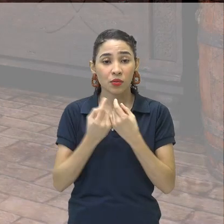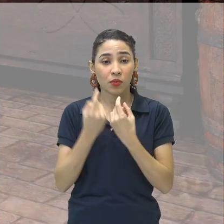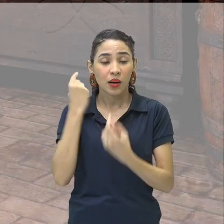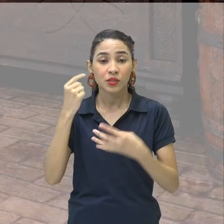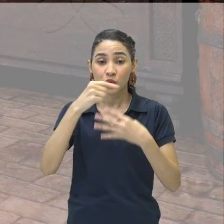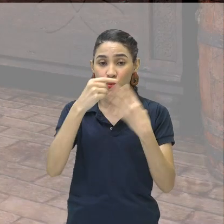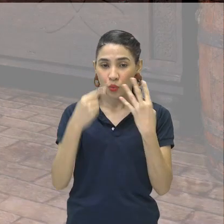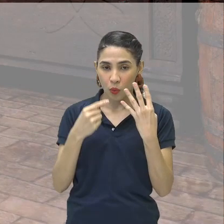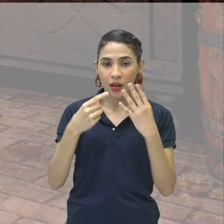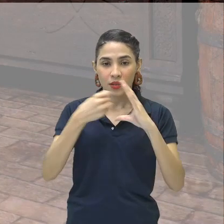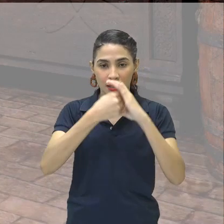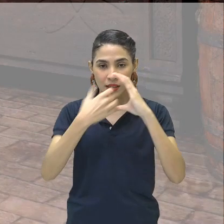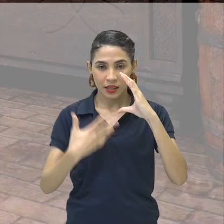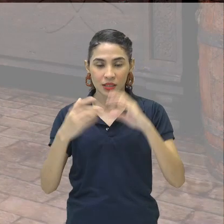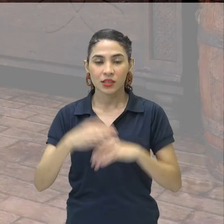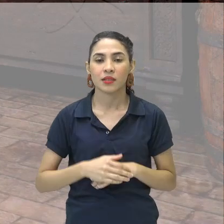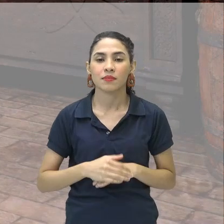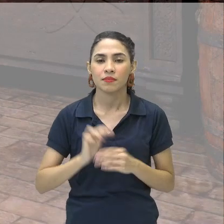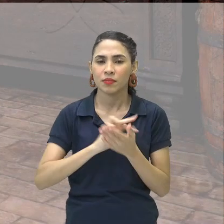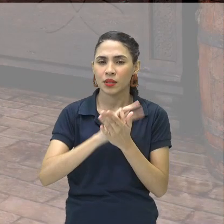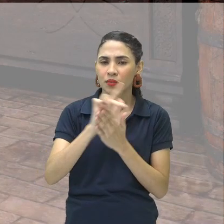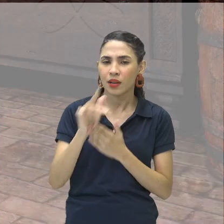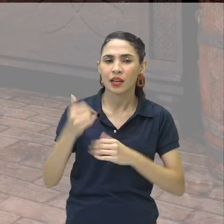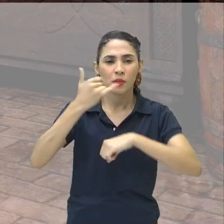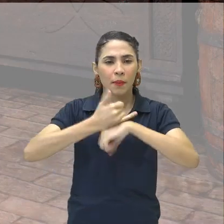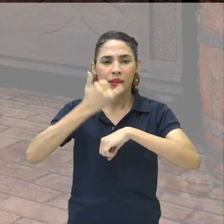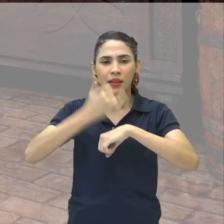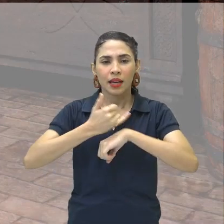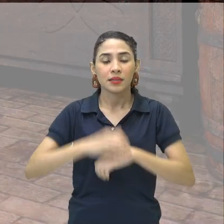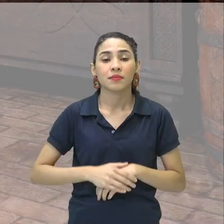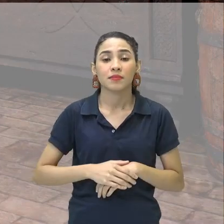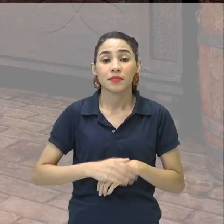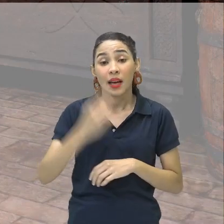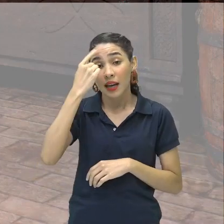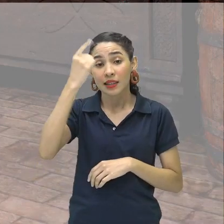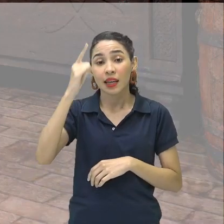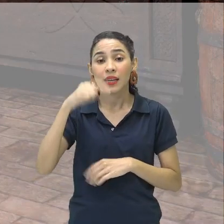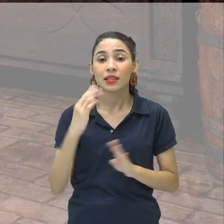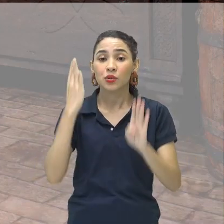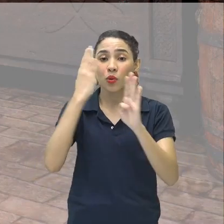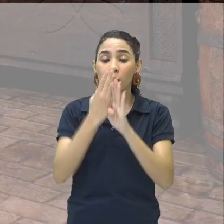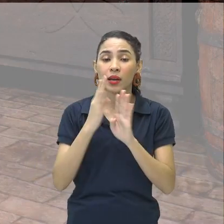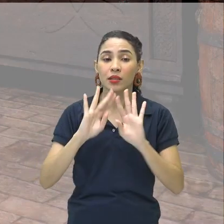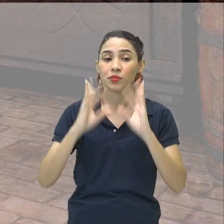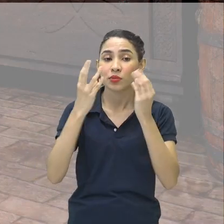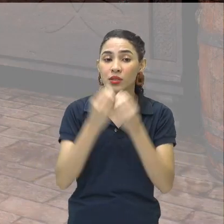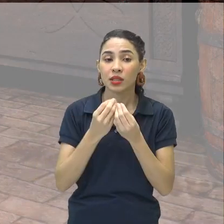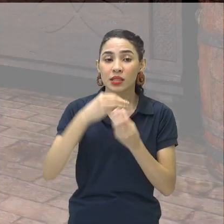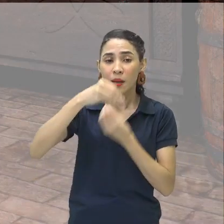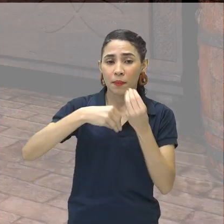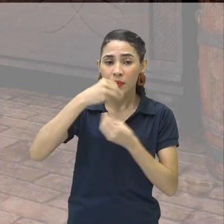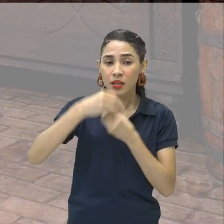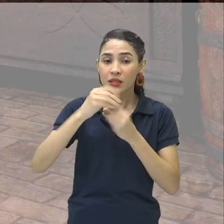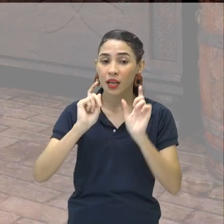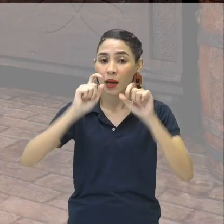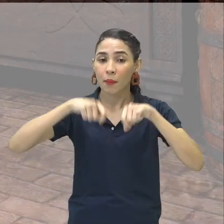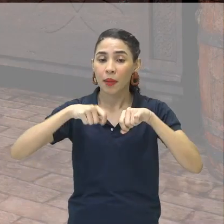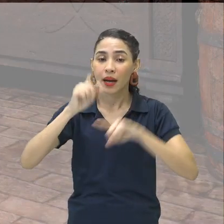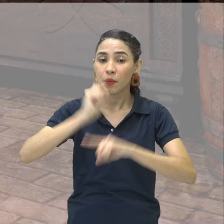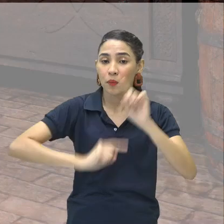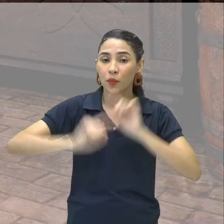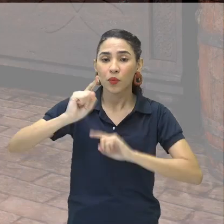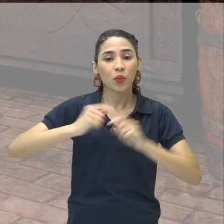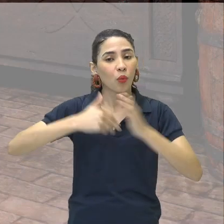4 elementos e diversos metais, a ideia seria a descoberta de uma substância mística capaz de